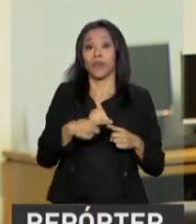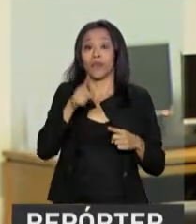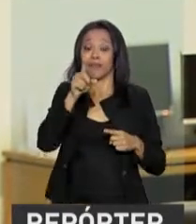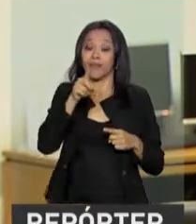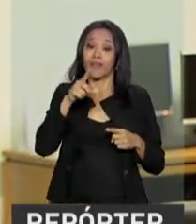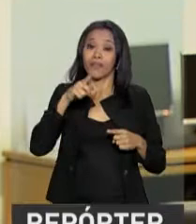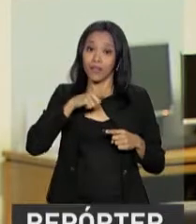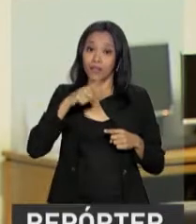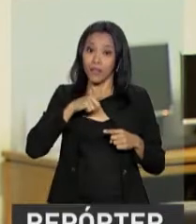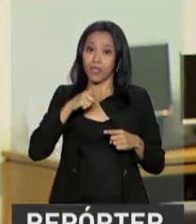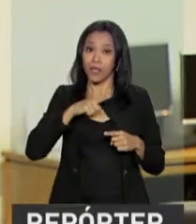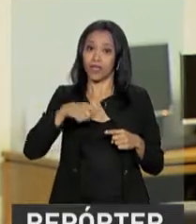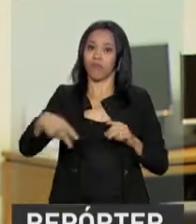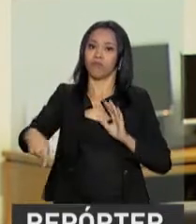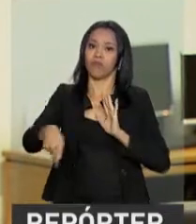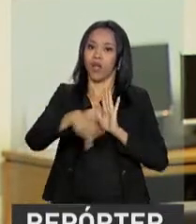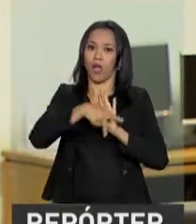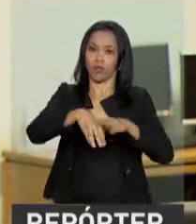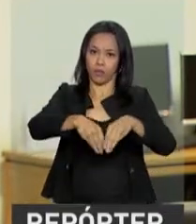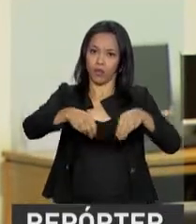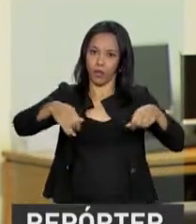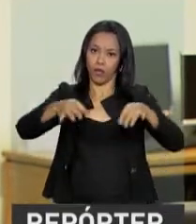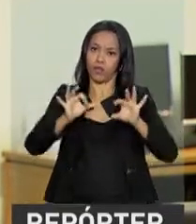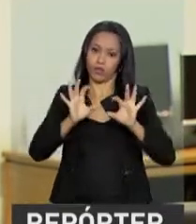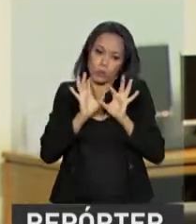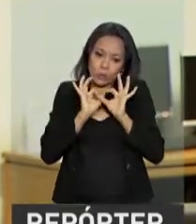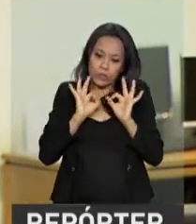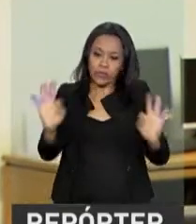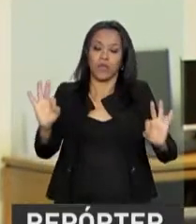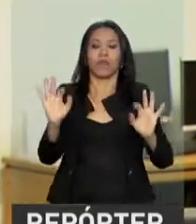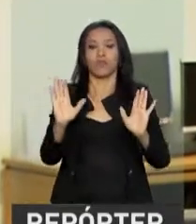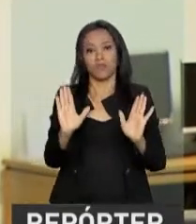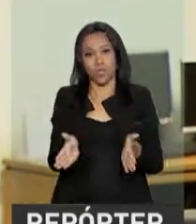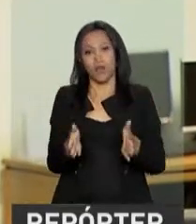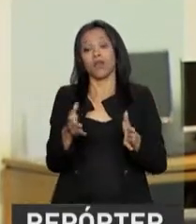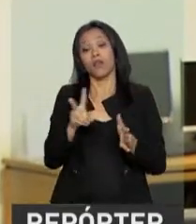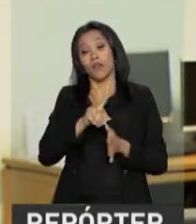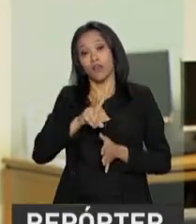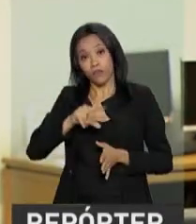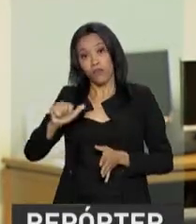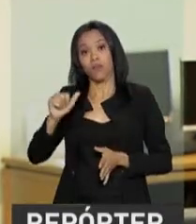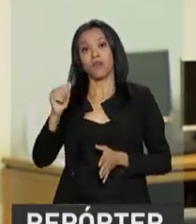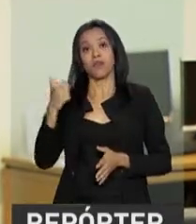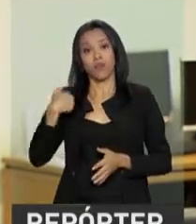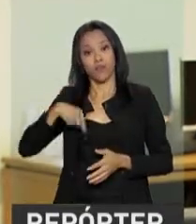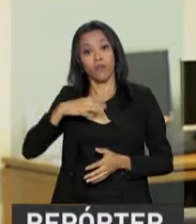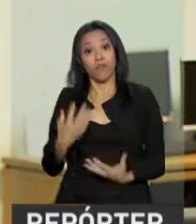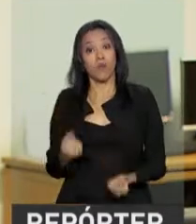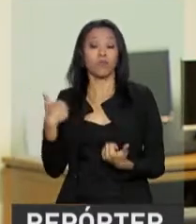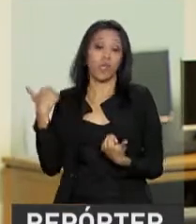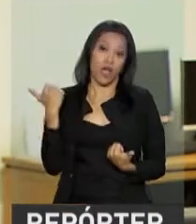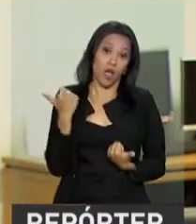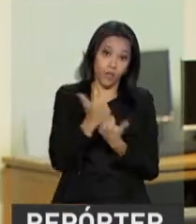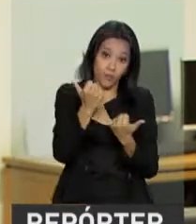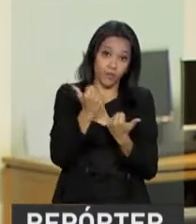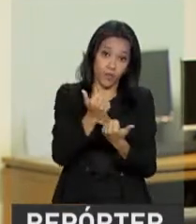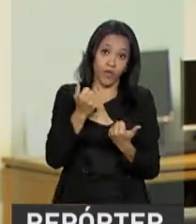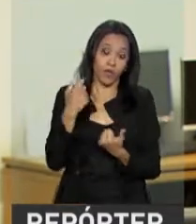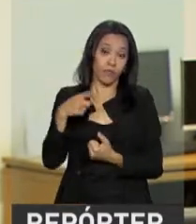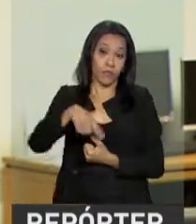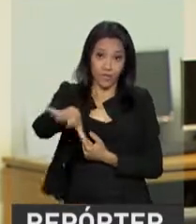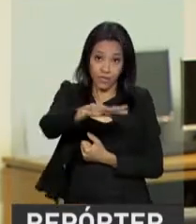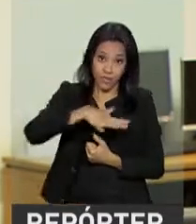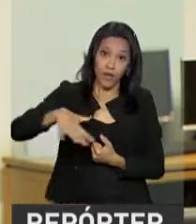suas áreas regularizadas, ou, enquanto isso, também ajudaremos com todo o esforço para a habitação no Minha Casa Minha Vida